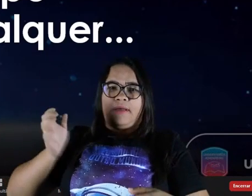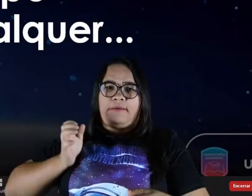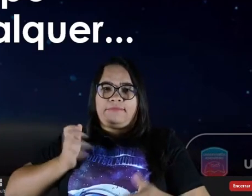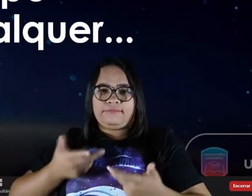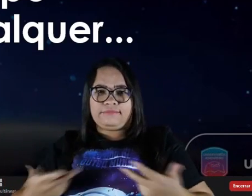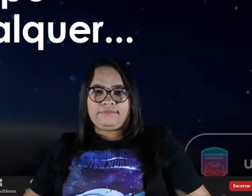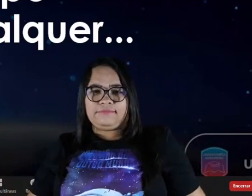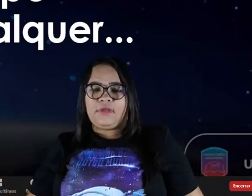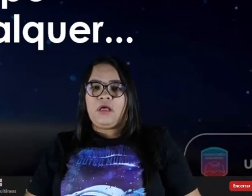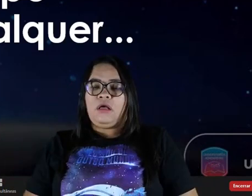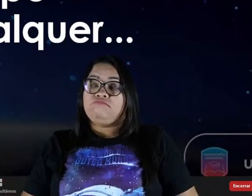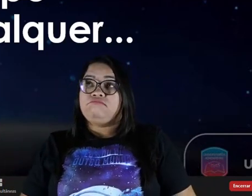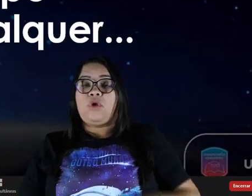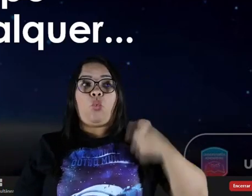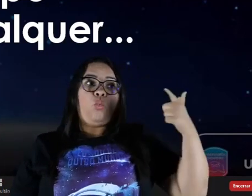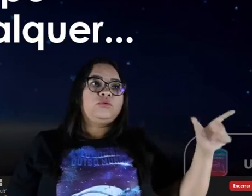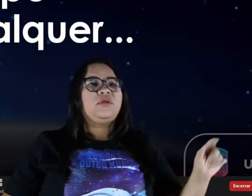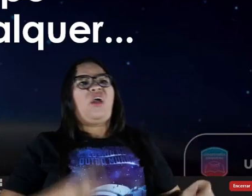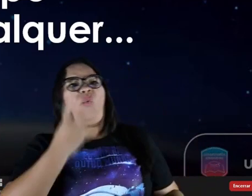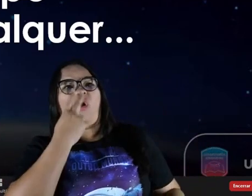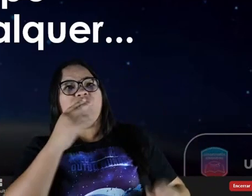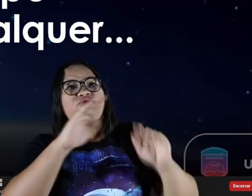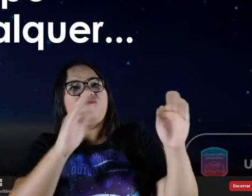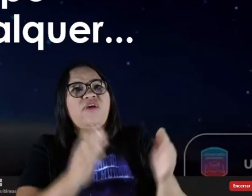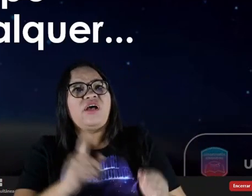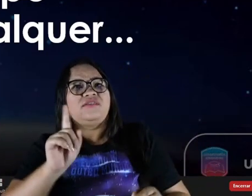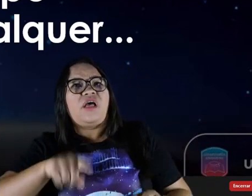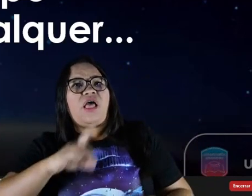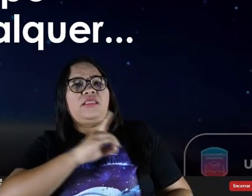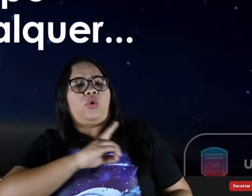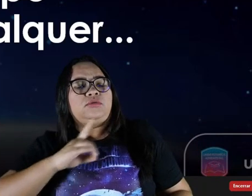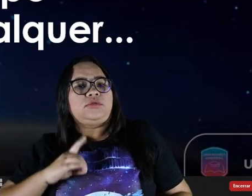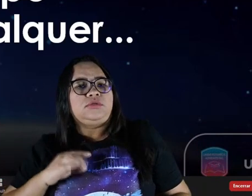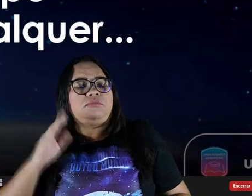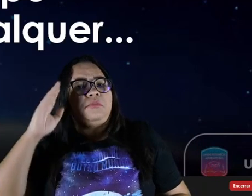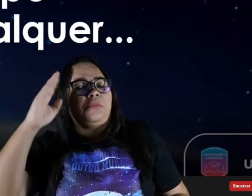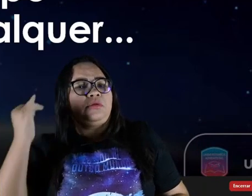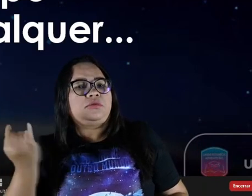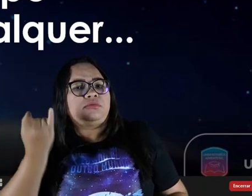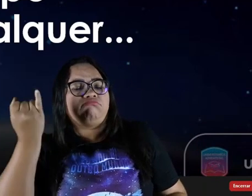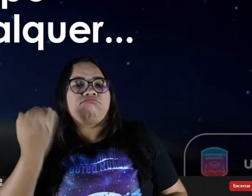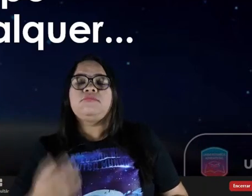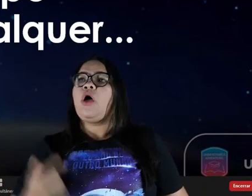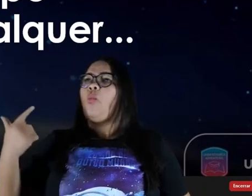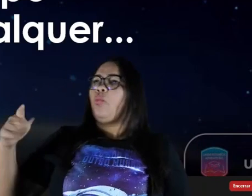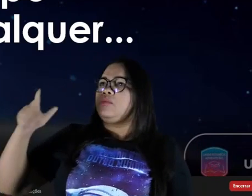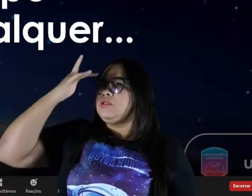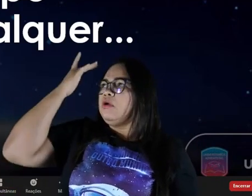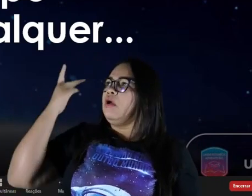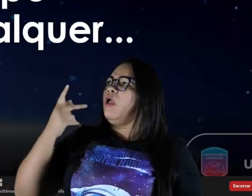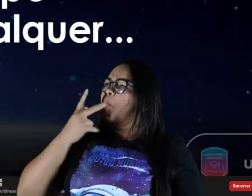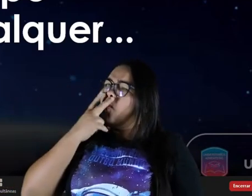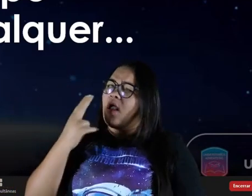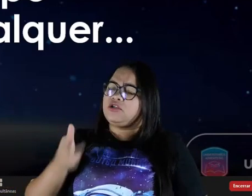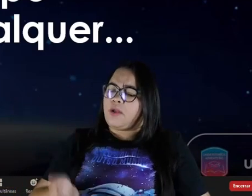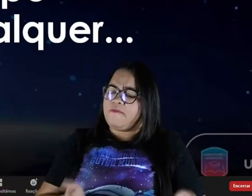são talvez o ponto mais importante da doutrina. E o outro falou assim: os vasos podem significar os próprios membros da igreja.